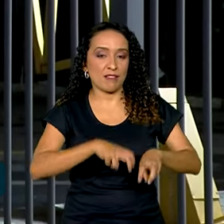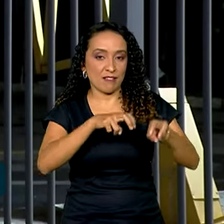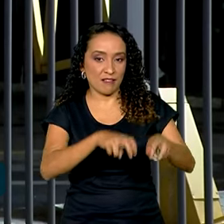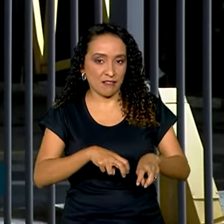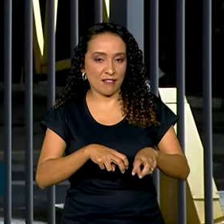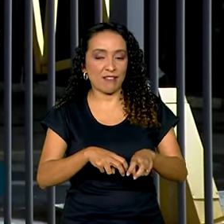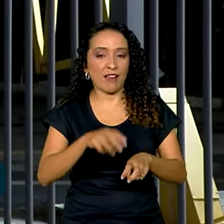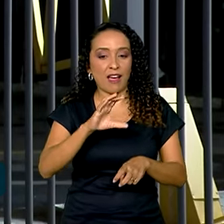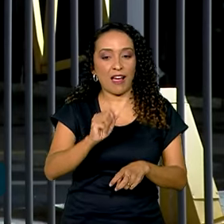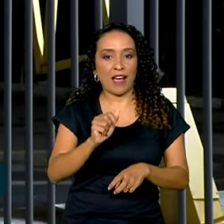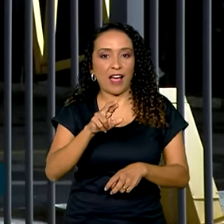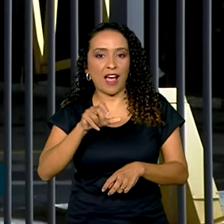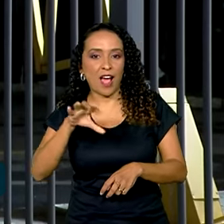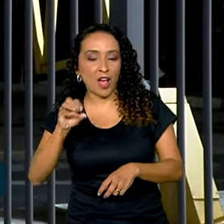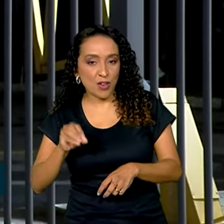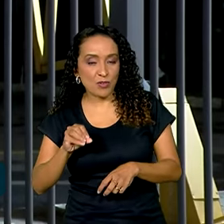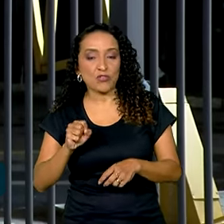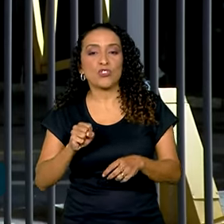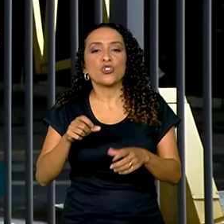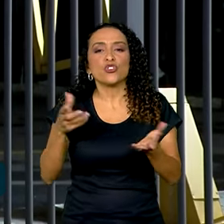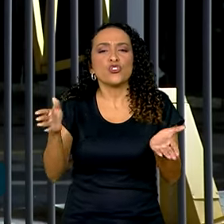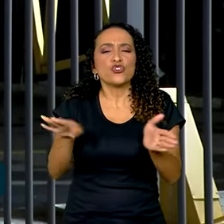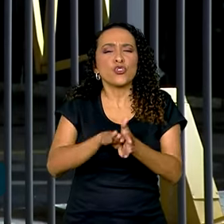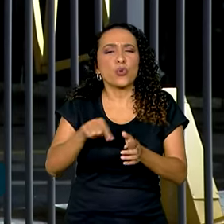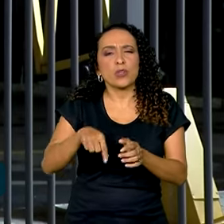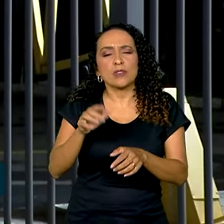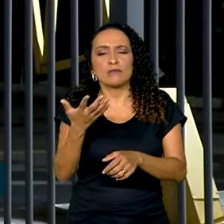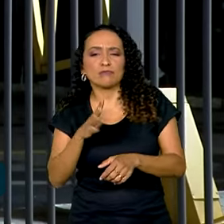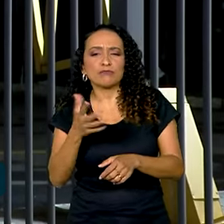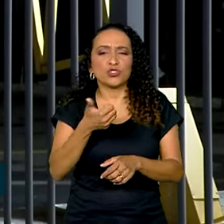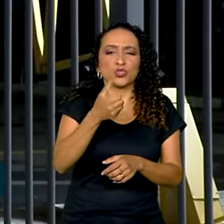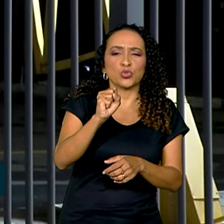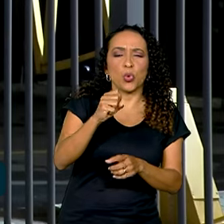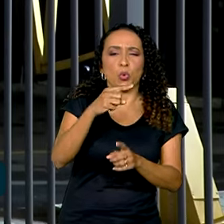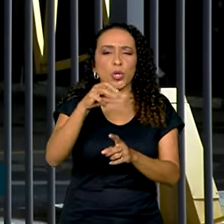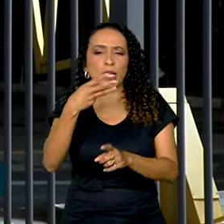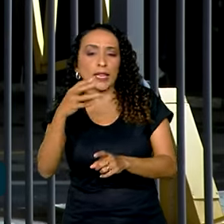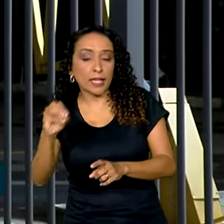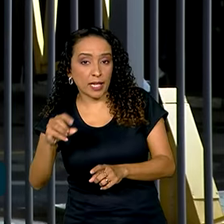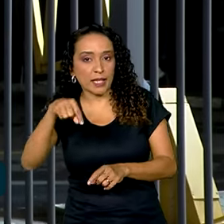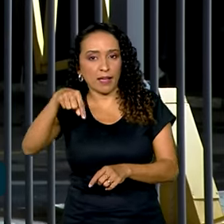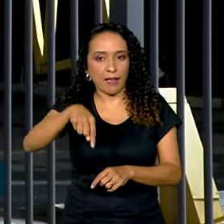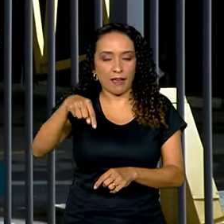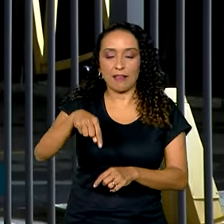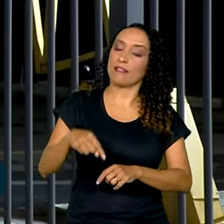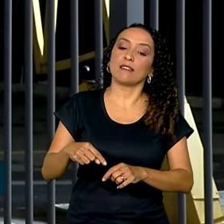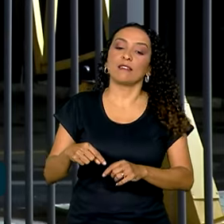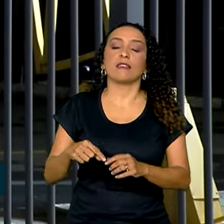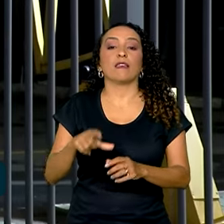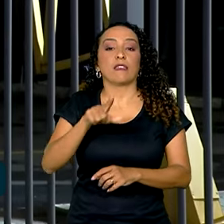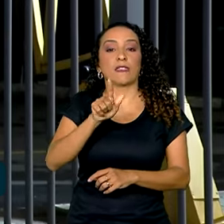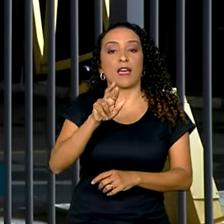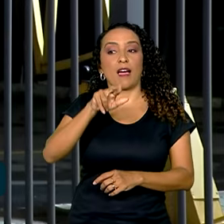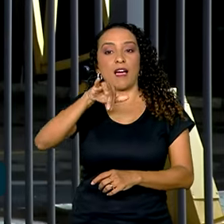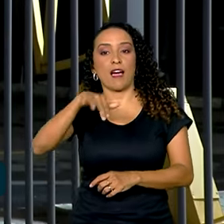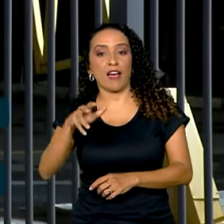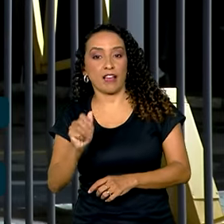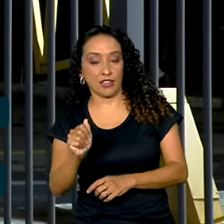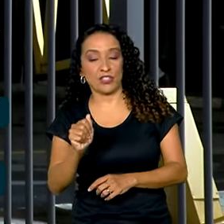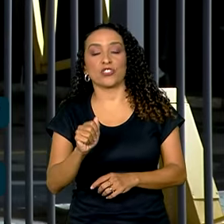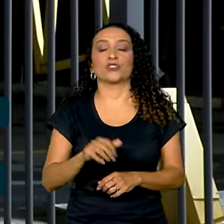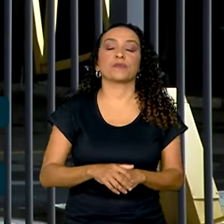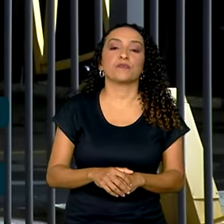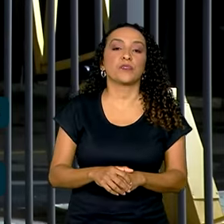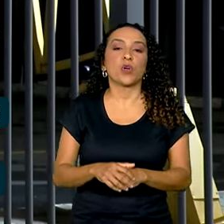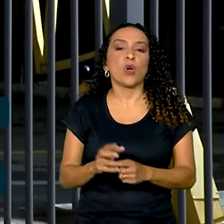Pecuária, Carlos Fávaro, que chegou aqui por volta das 18h30 na residência oficial, na Granja do Torto. O